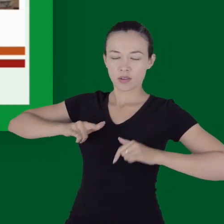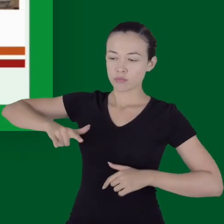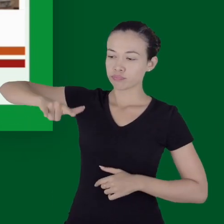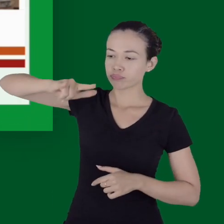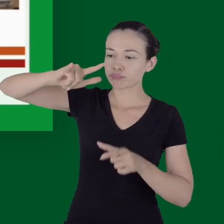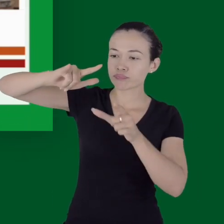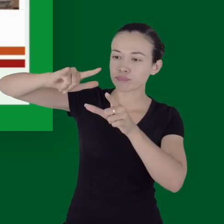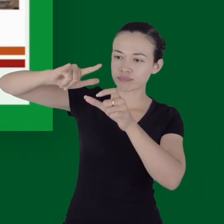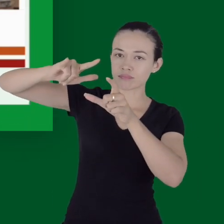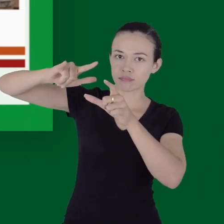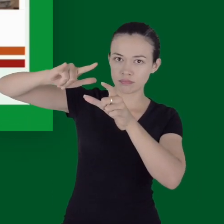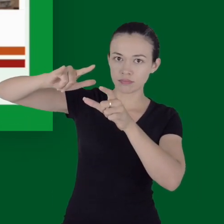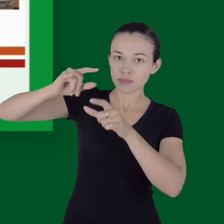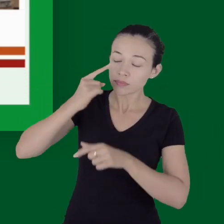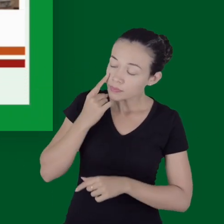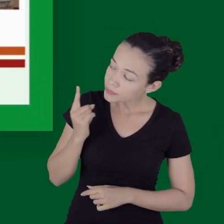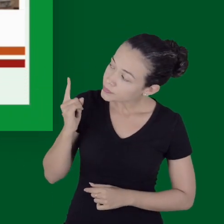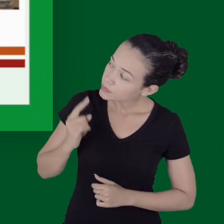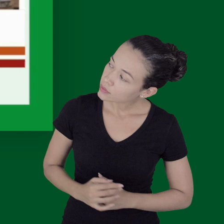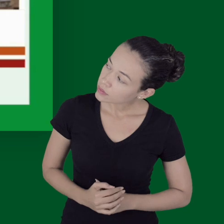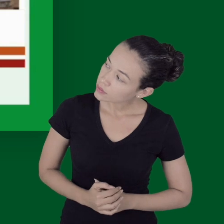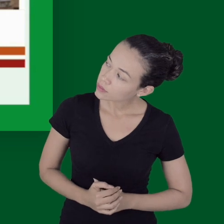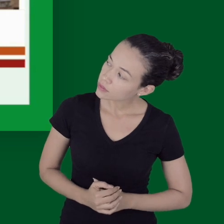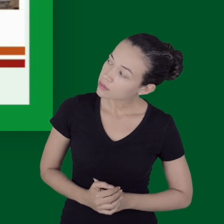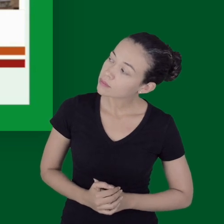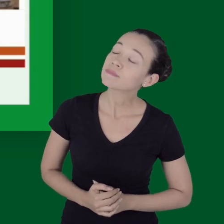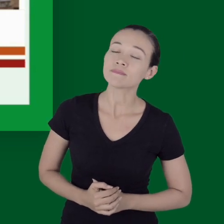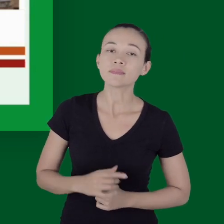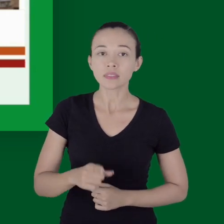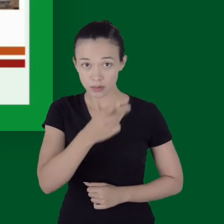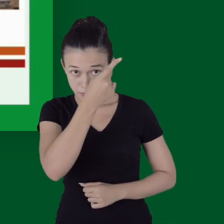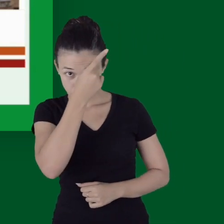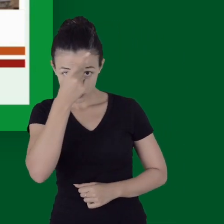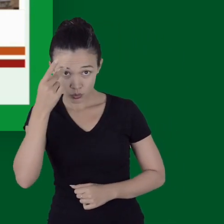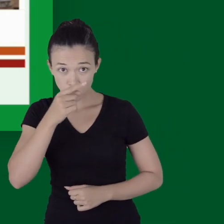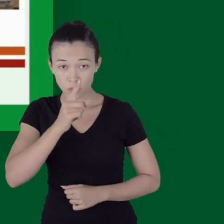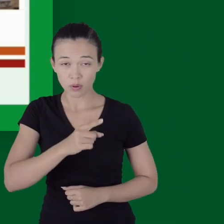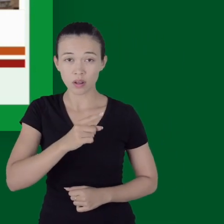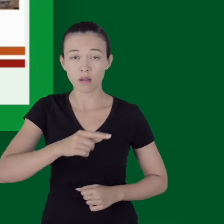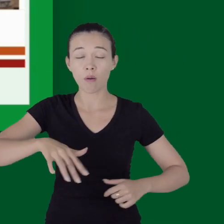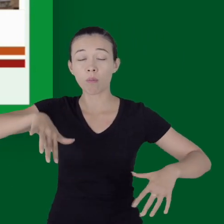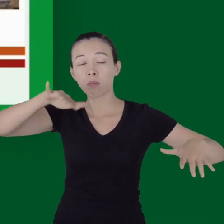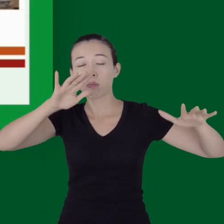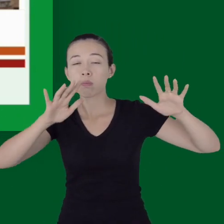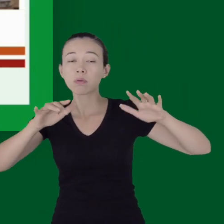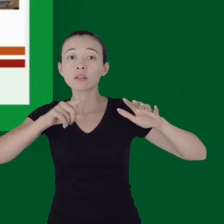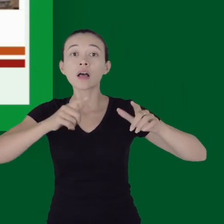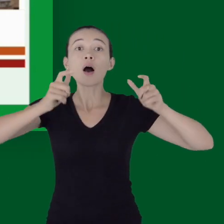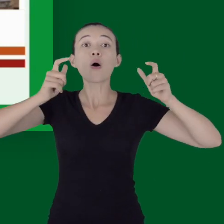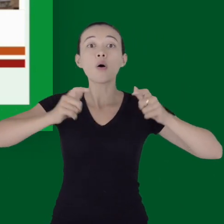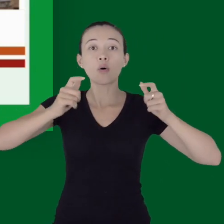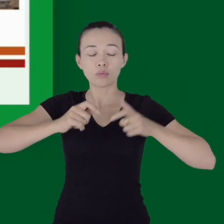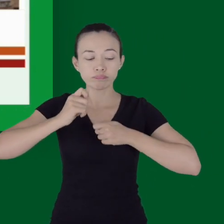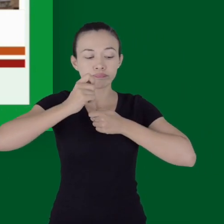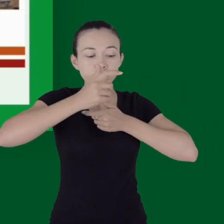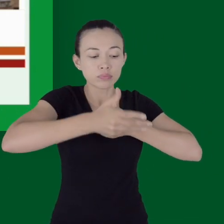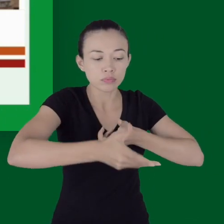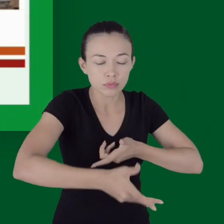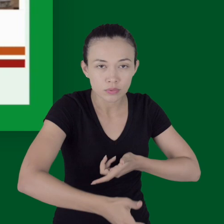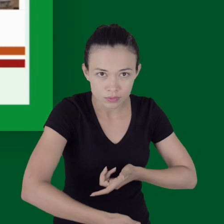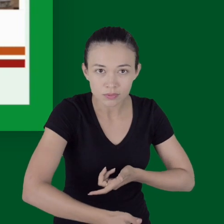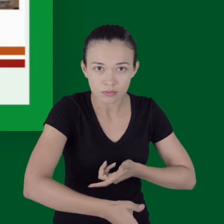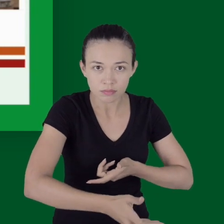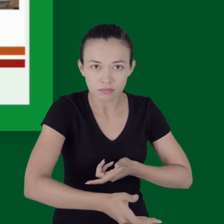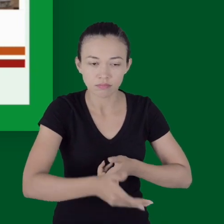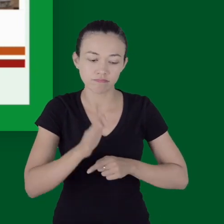de um sistema, de um drone israelense, né? Identifica o local em que a vítima